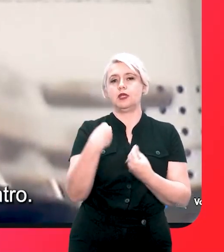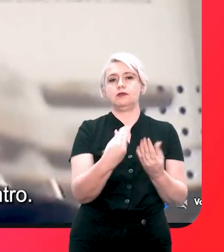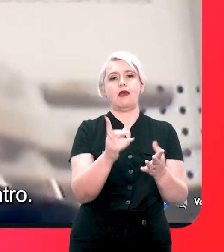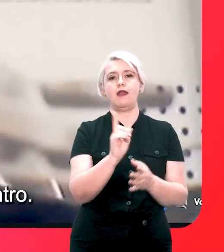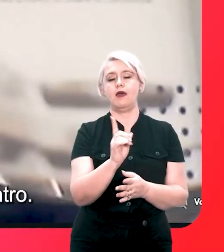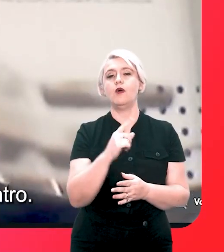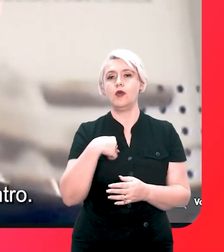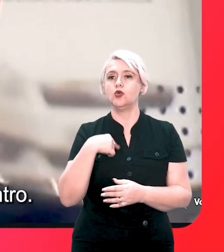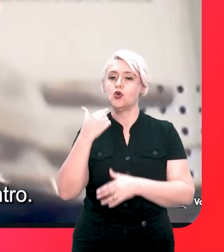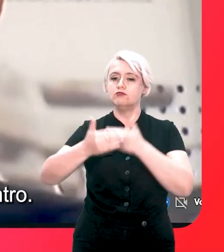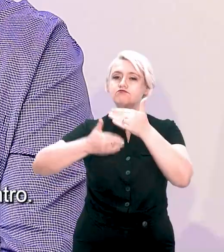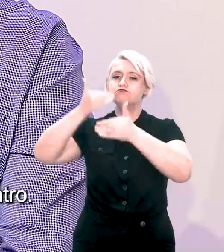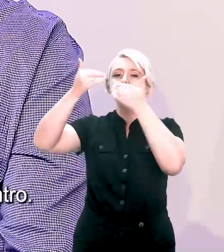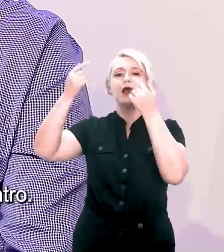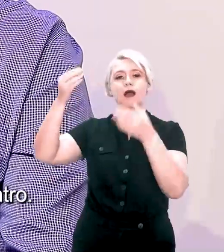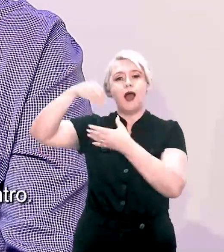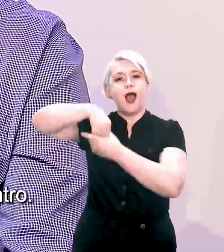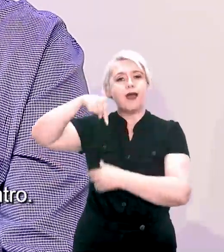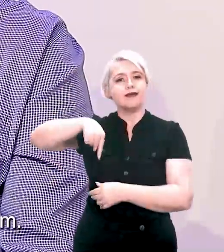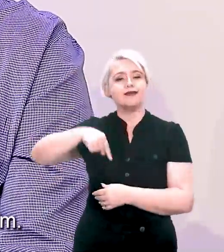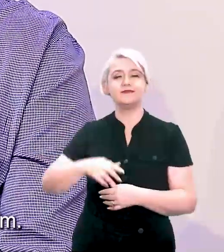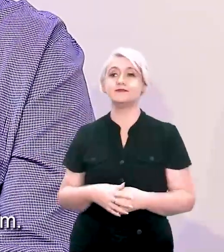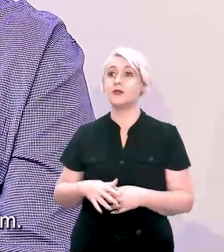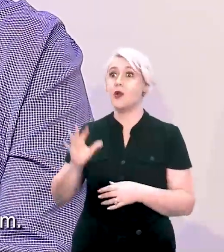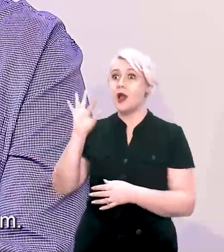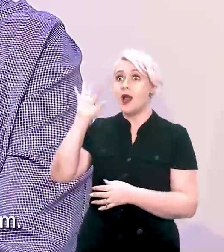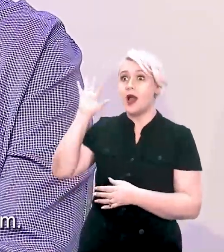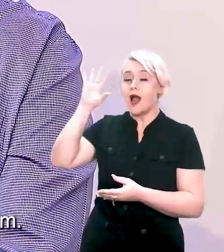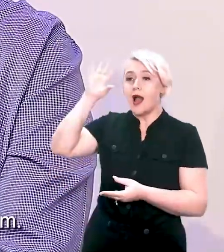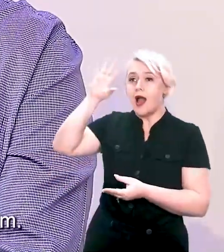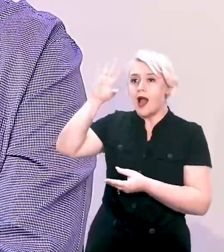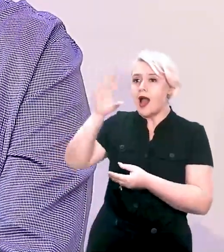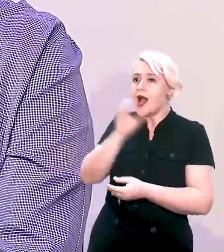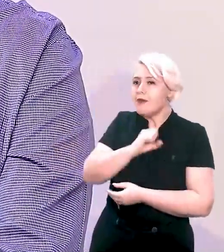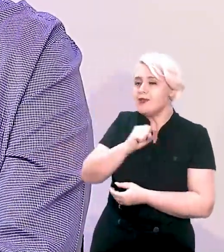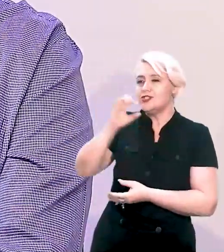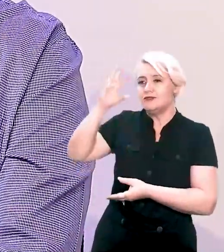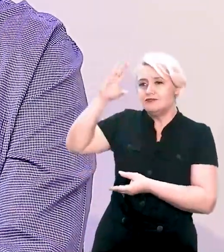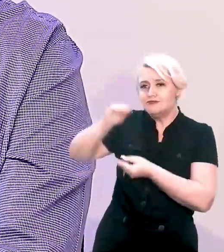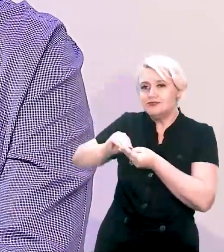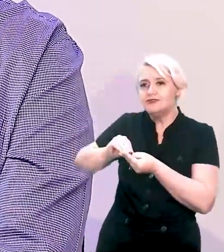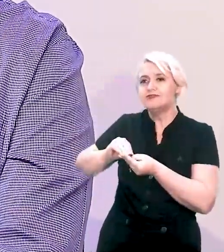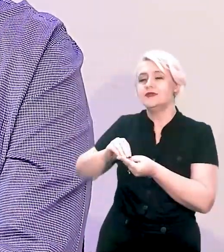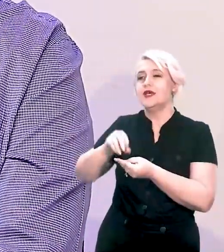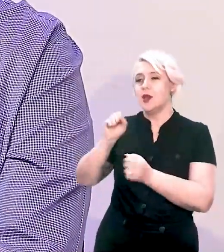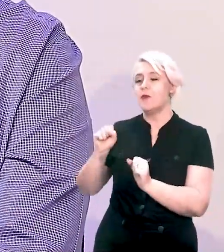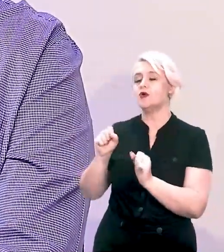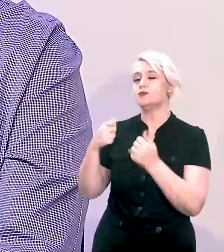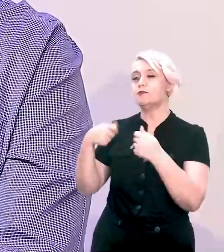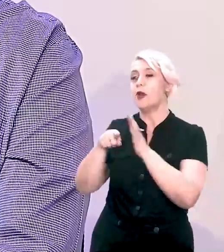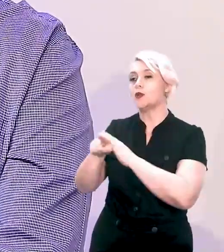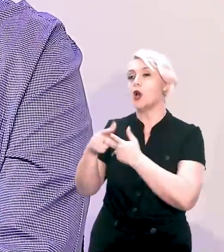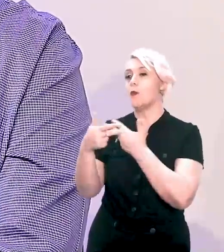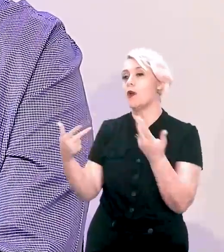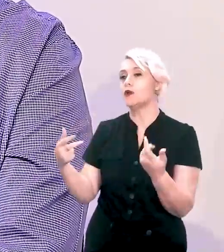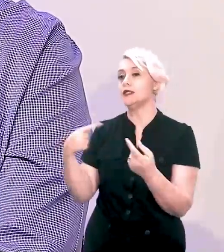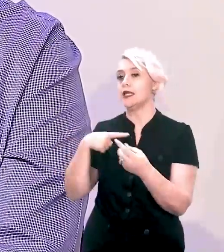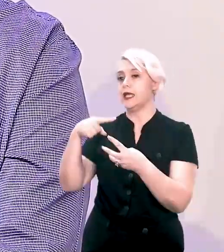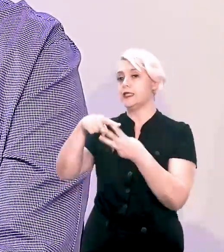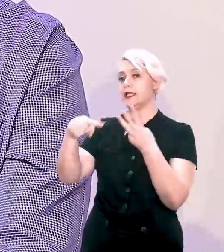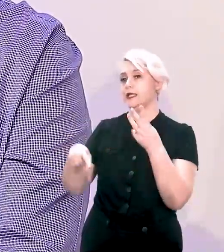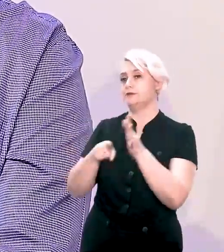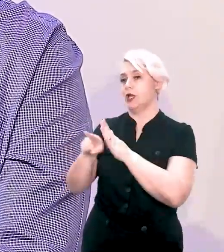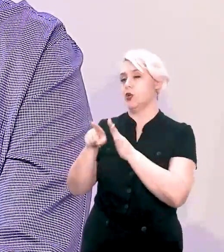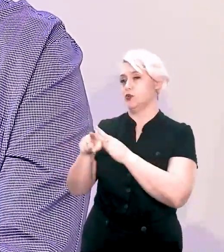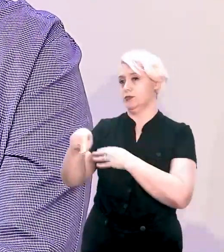eu estou crescendo aqui dentro. Rapidamente, nós já estamos chegando aqui quase no final, mas eu não podia deixar de te perguntar, eu ainda tenho 3